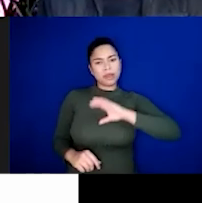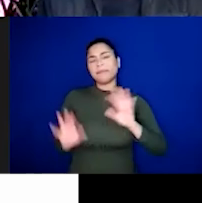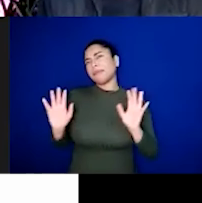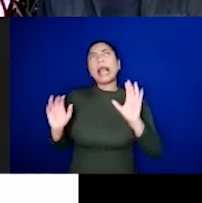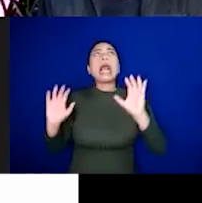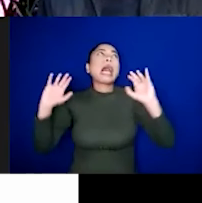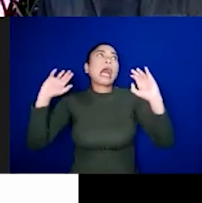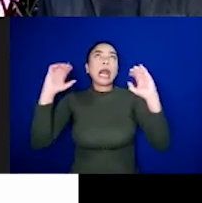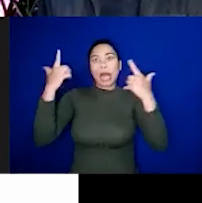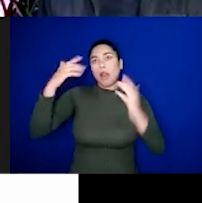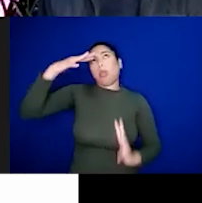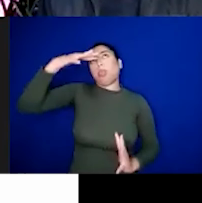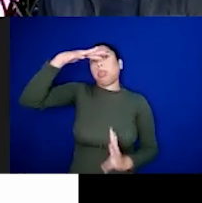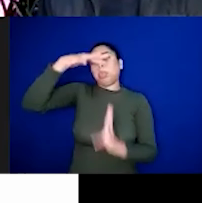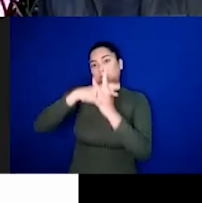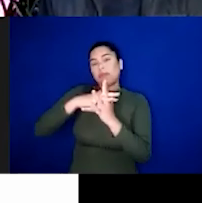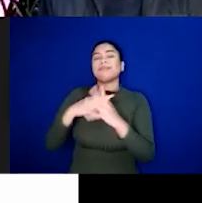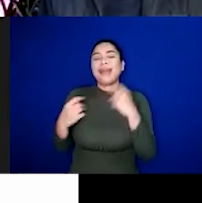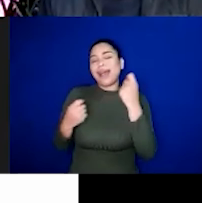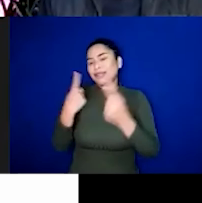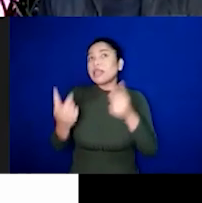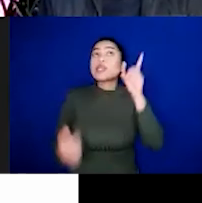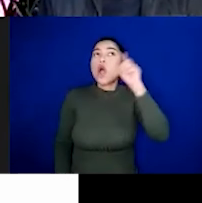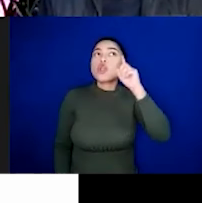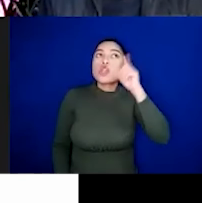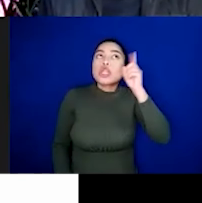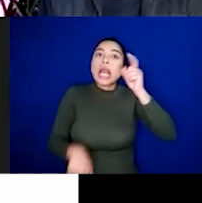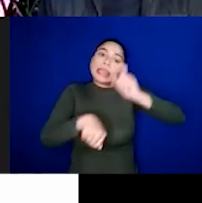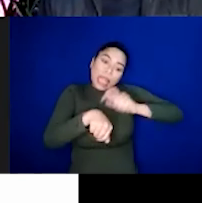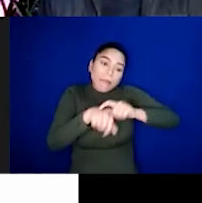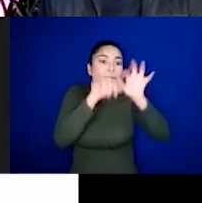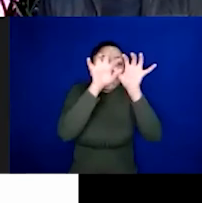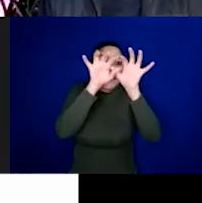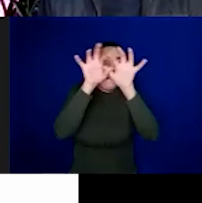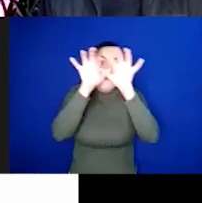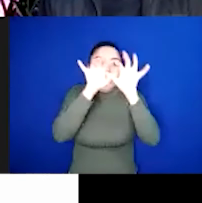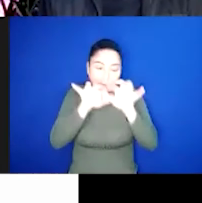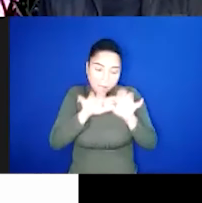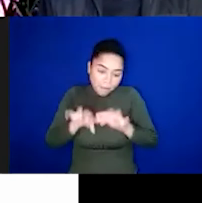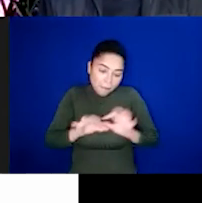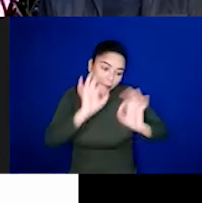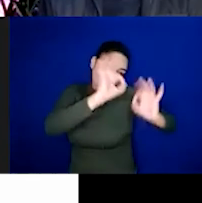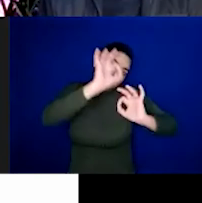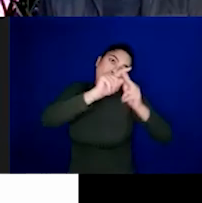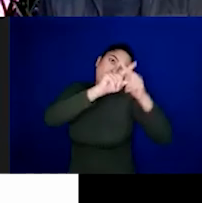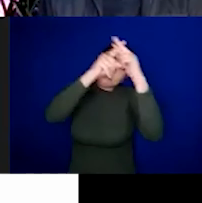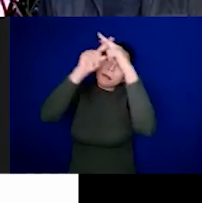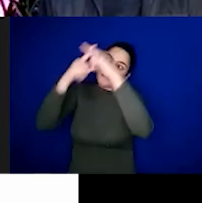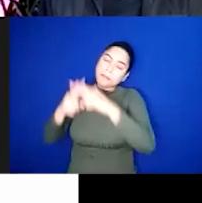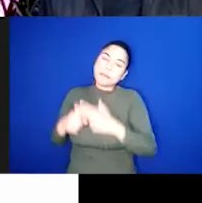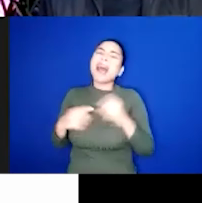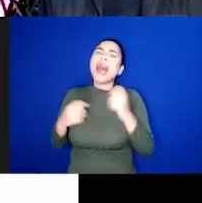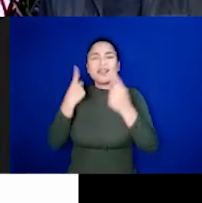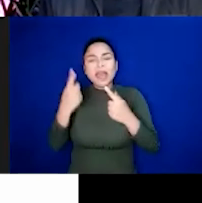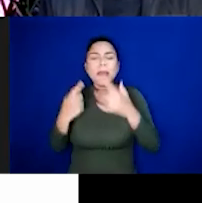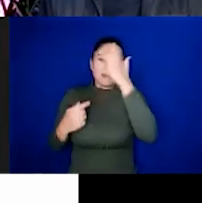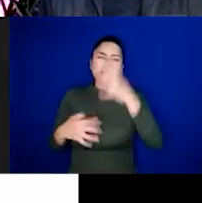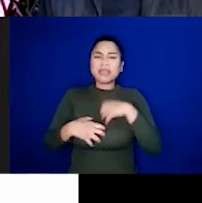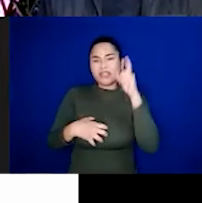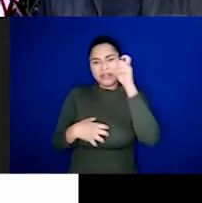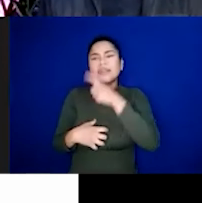extremo a gente no dia a dia às vezes não tem esse tempo todo para prover e você pode ter uma dificuldade com o idioma inglês etc